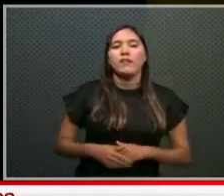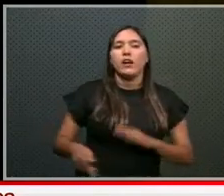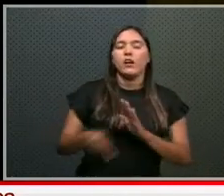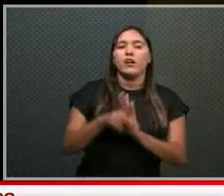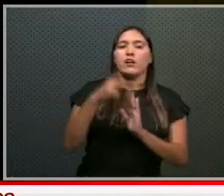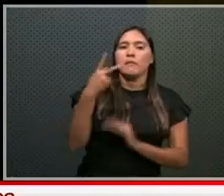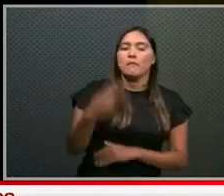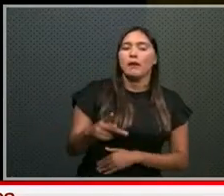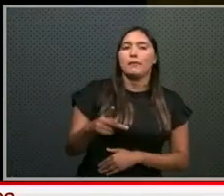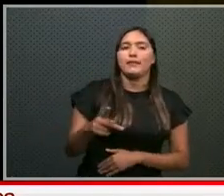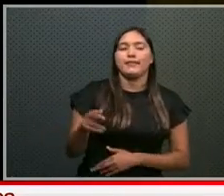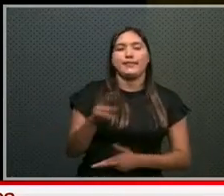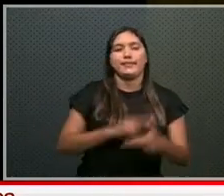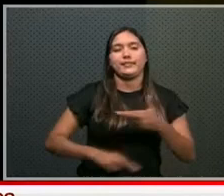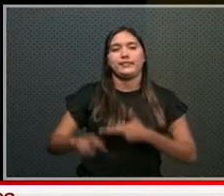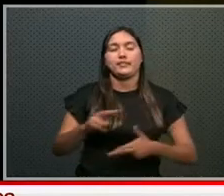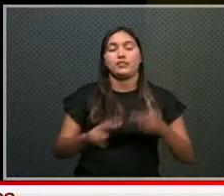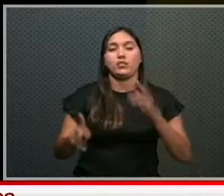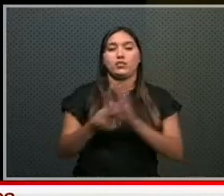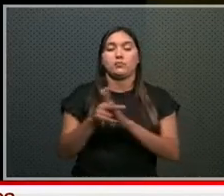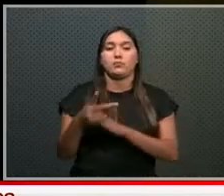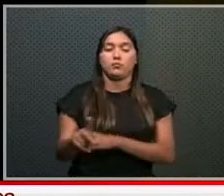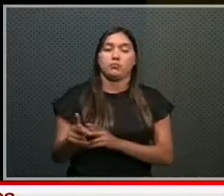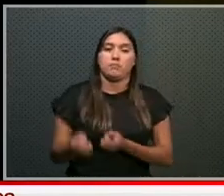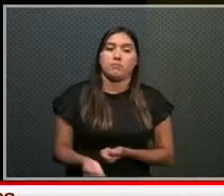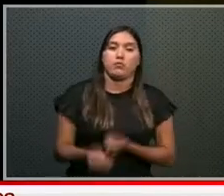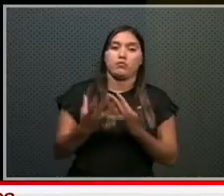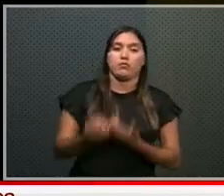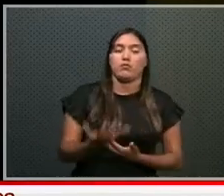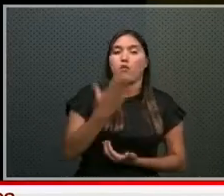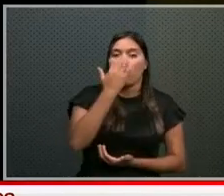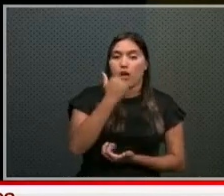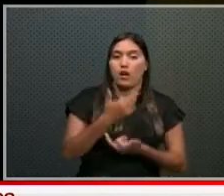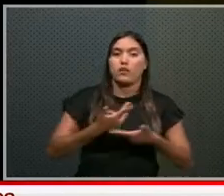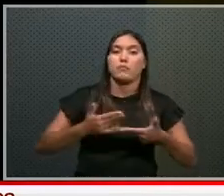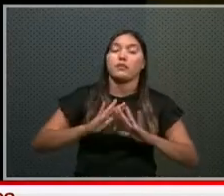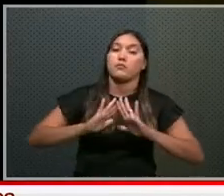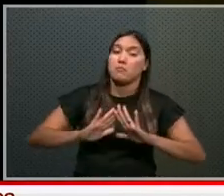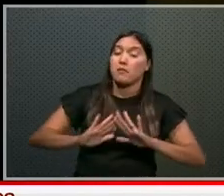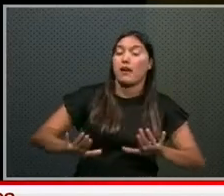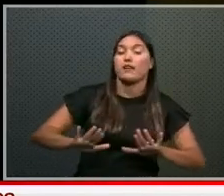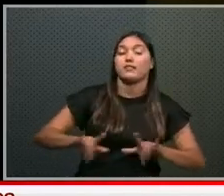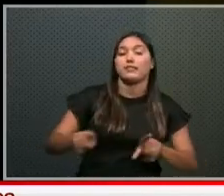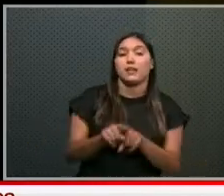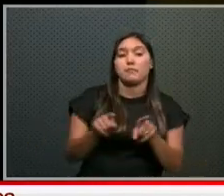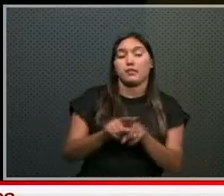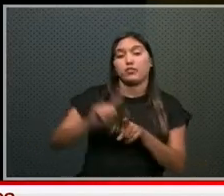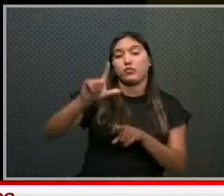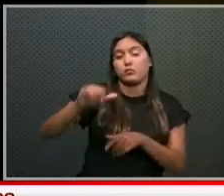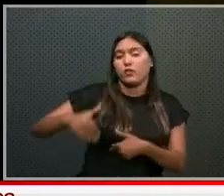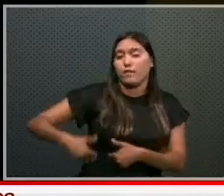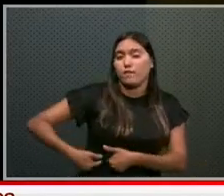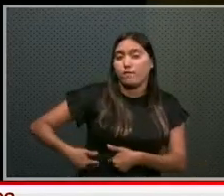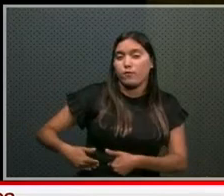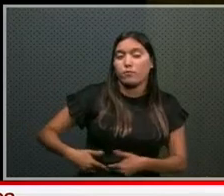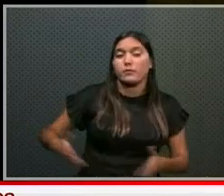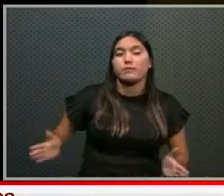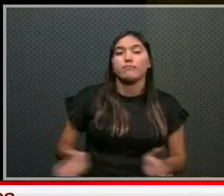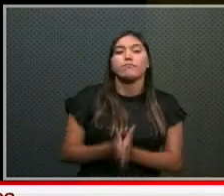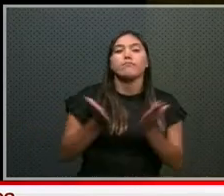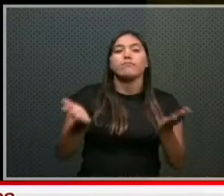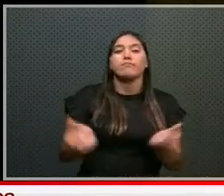envolvida principalmente na produção de alimento mas muito mais do que isso na redução de fome pobreza